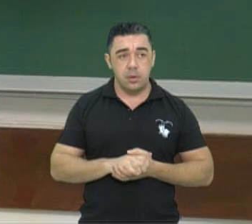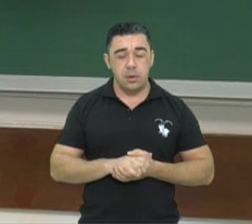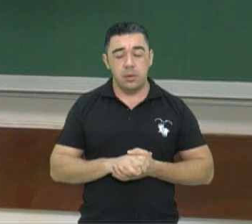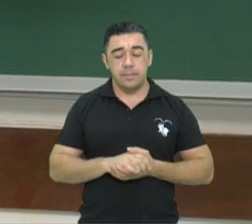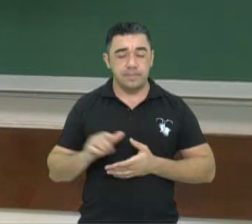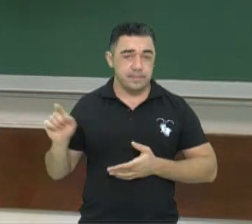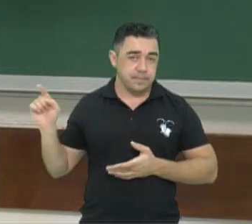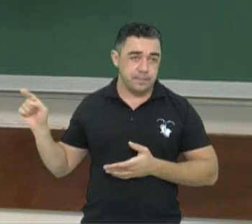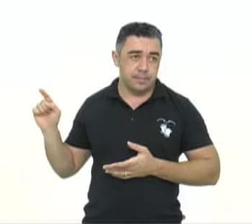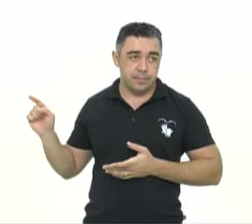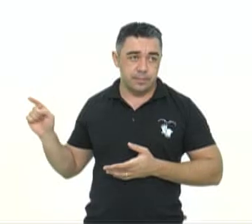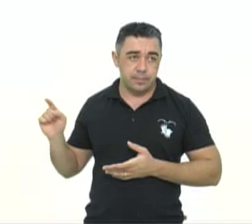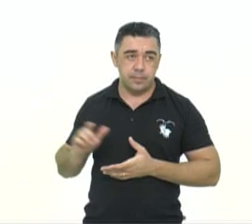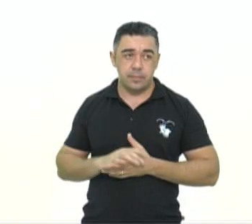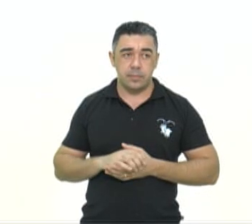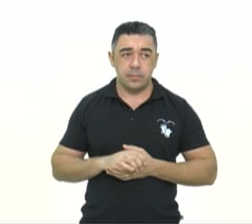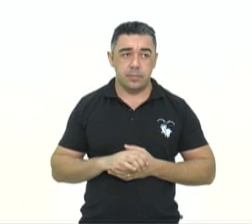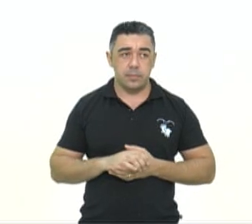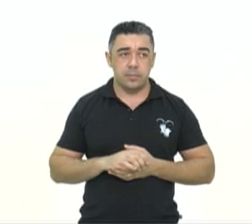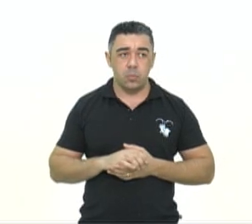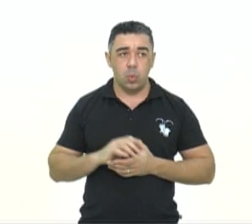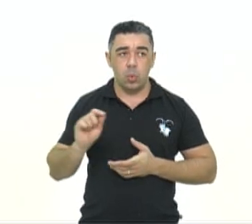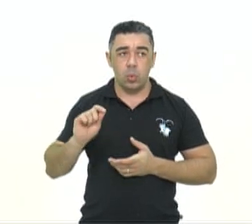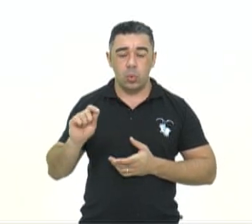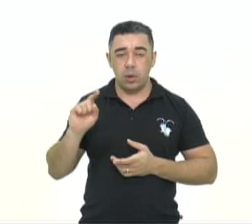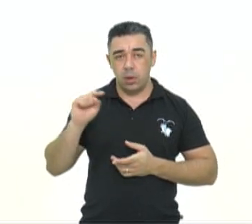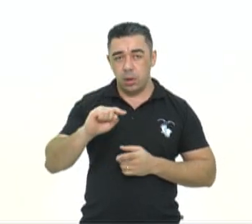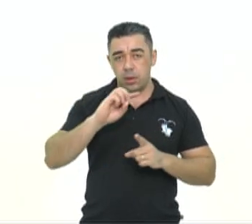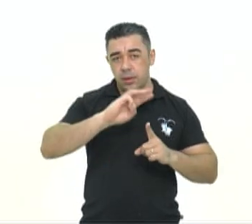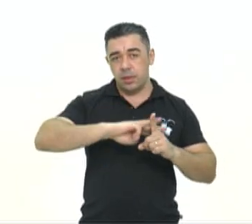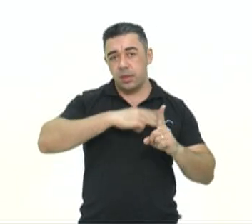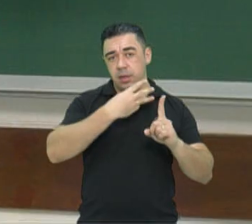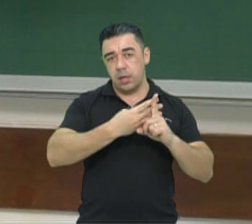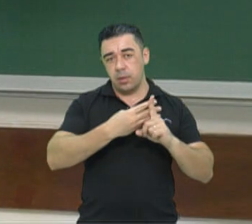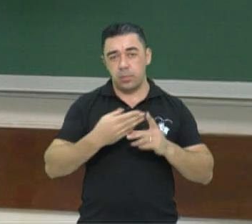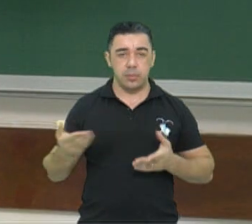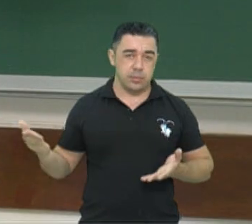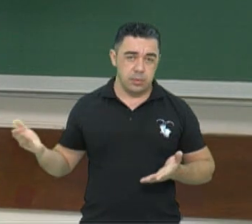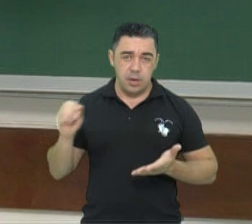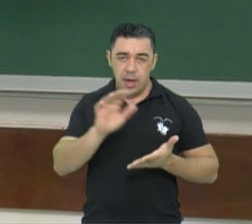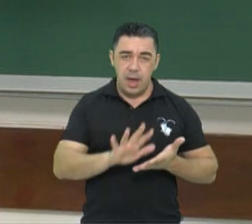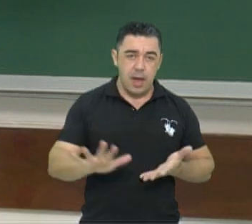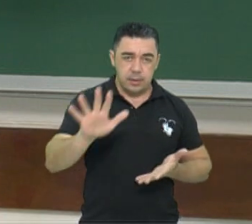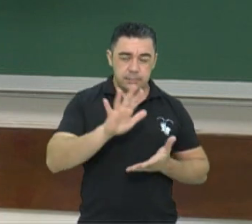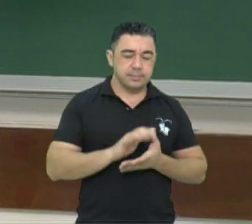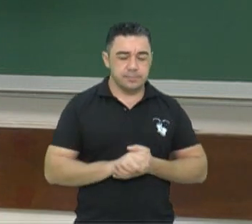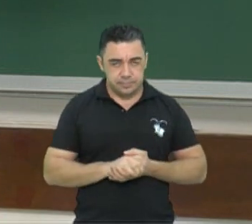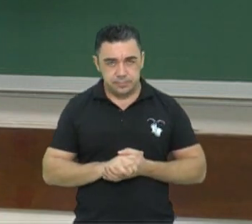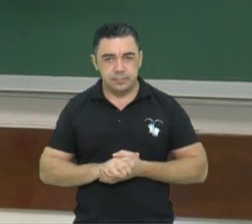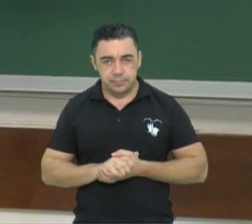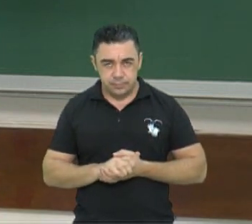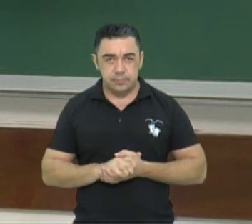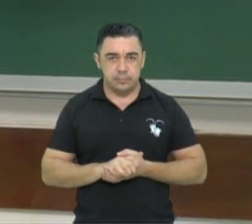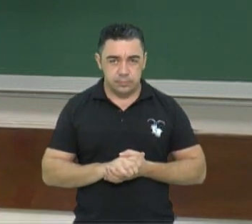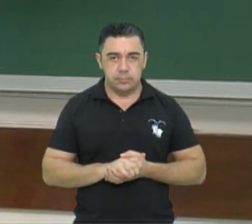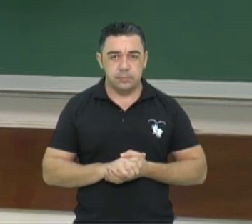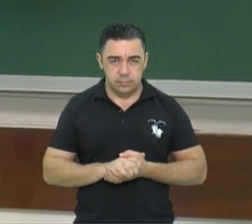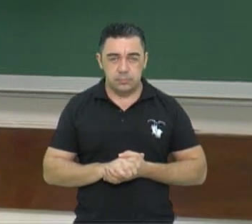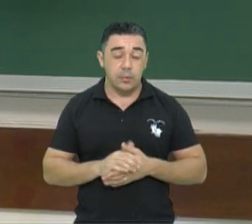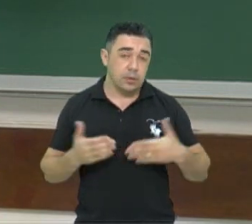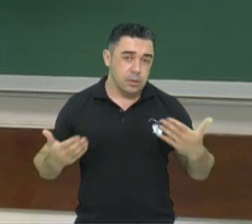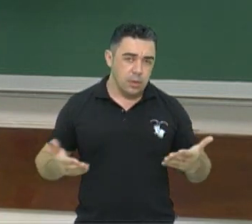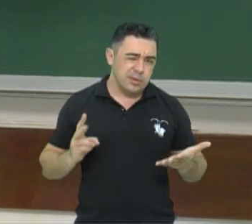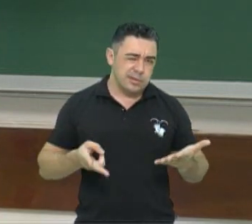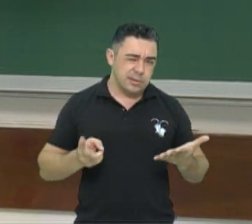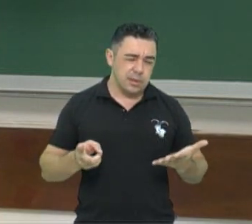2. Então, ele teve o triplo da área, certo? Então, eu sempre